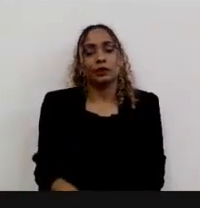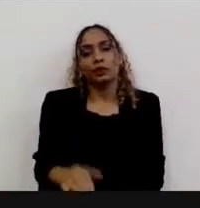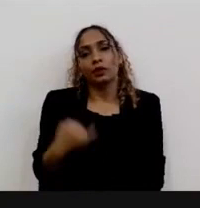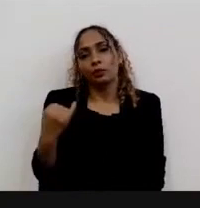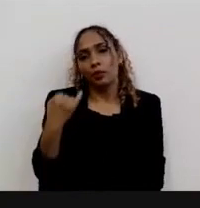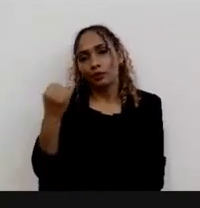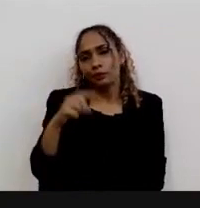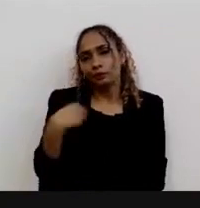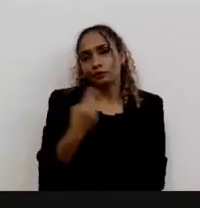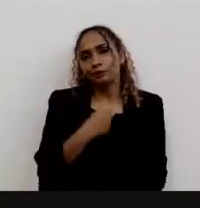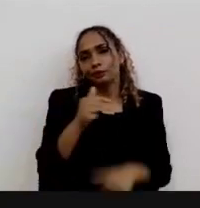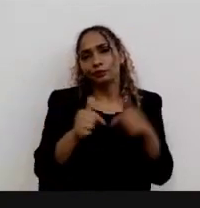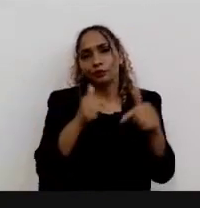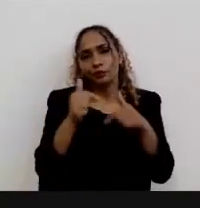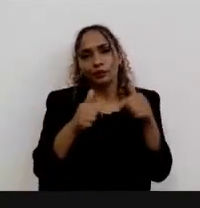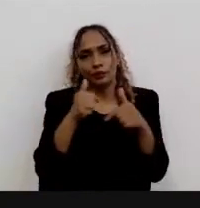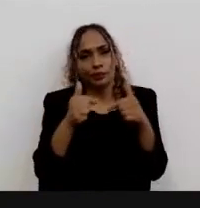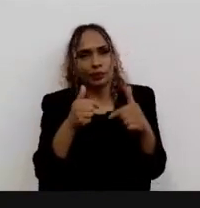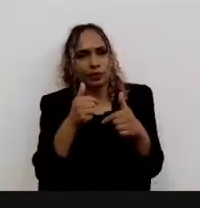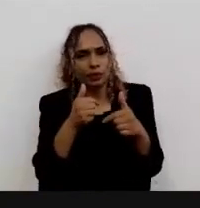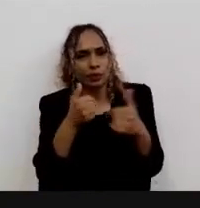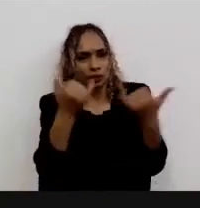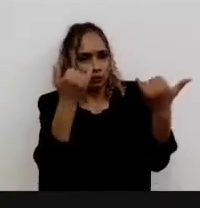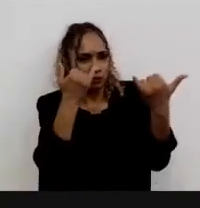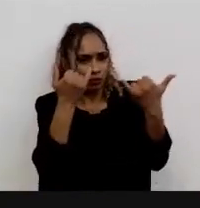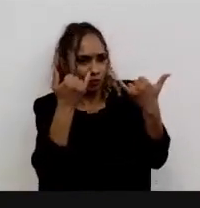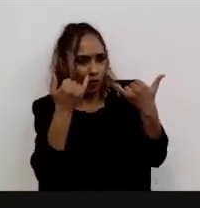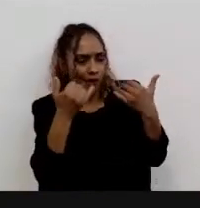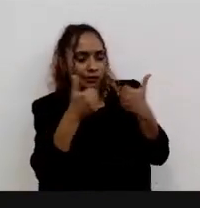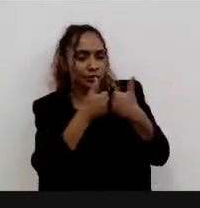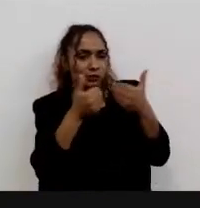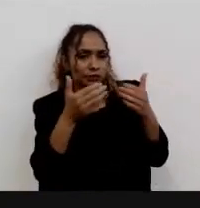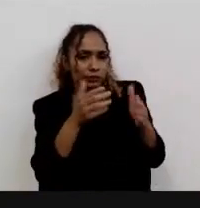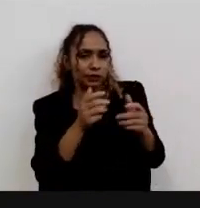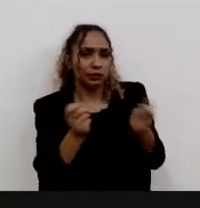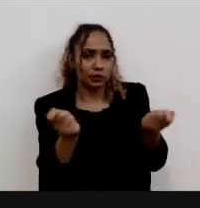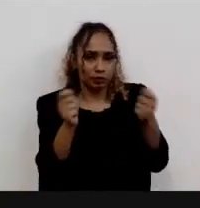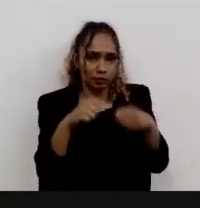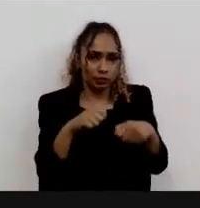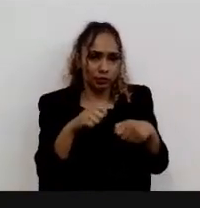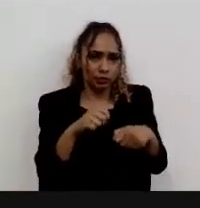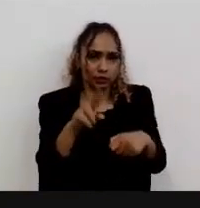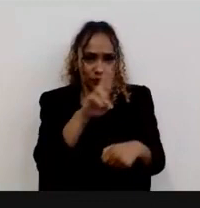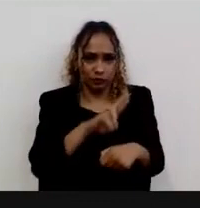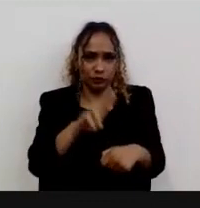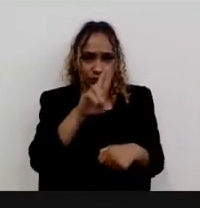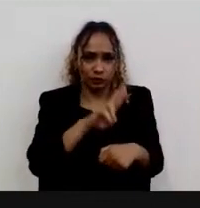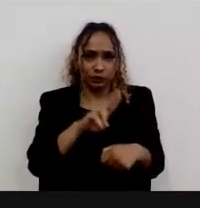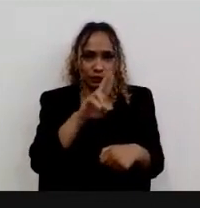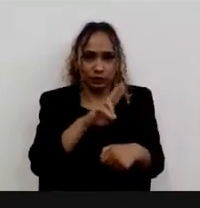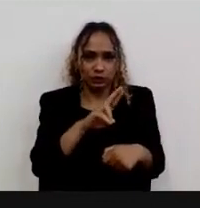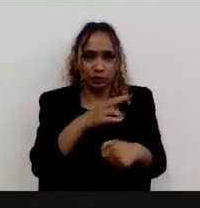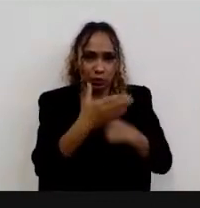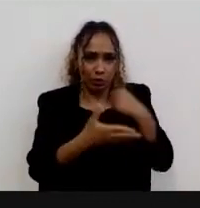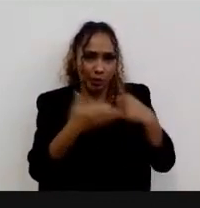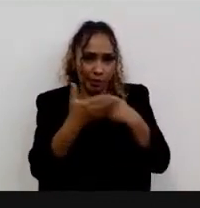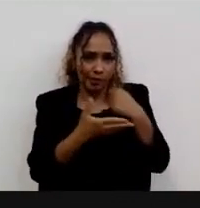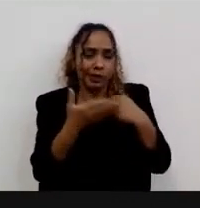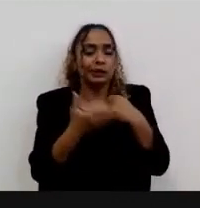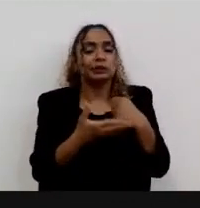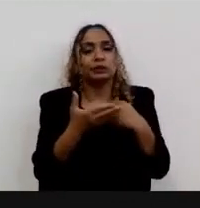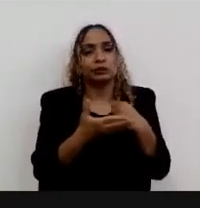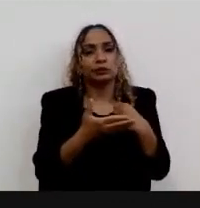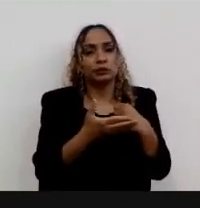está trabalhando, né, seria que os dados abertos, né, eles podem ser utilizados como metadados de